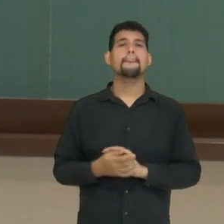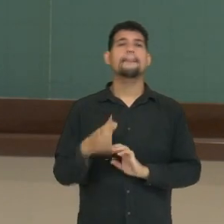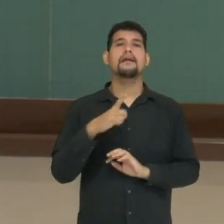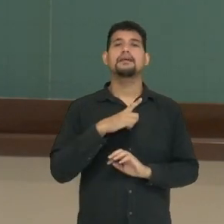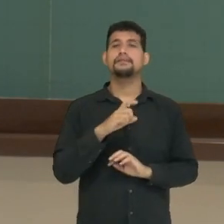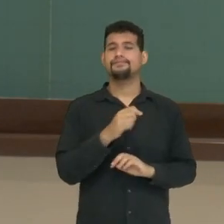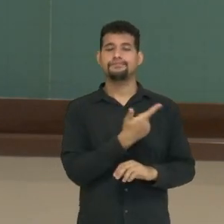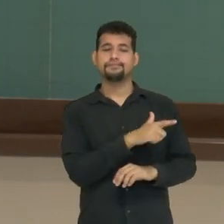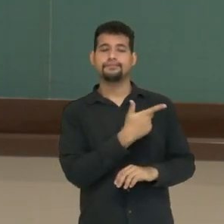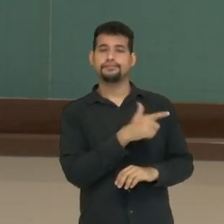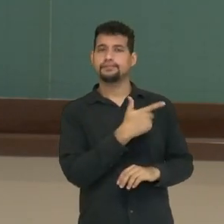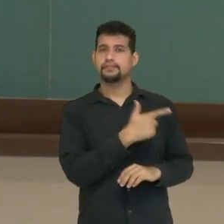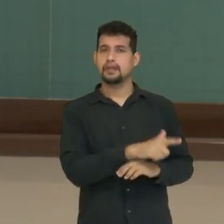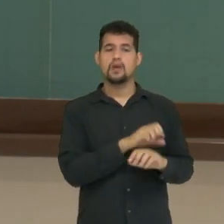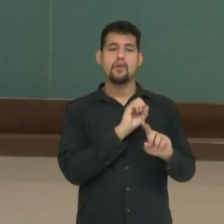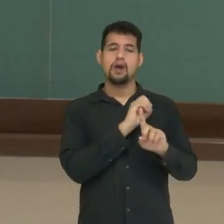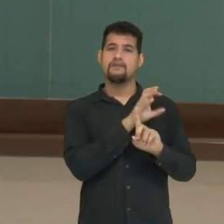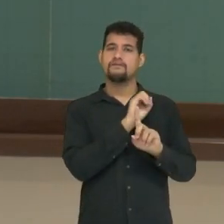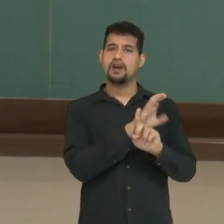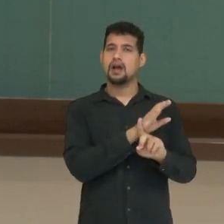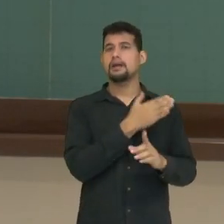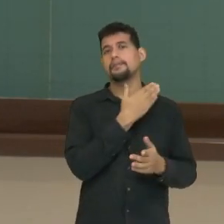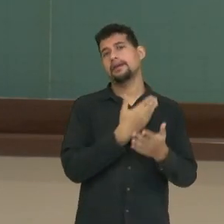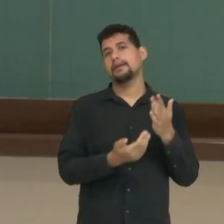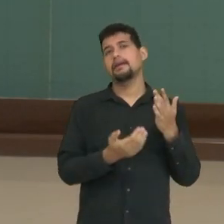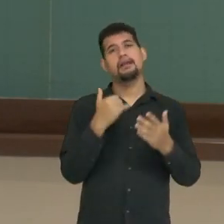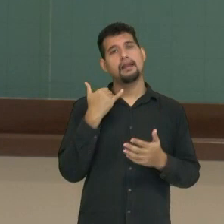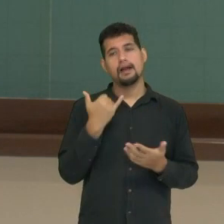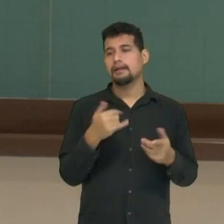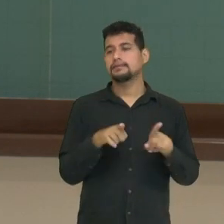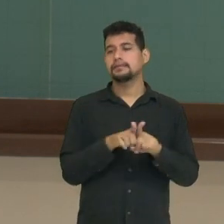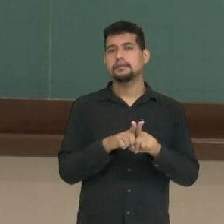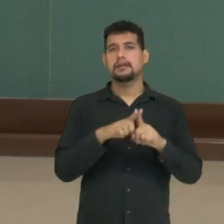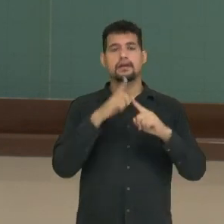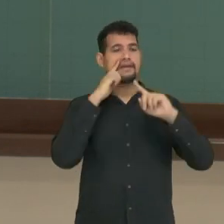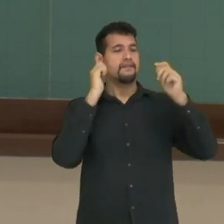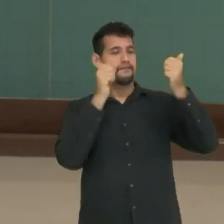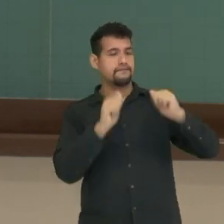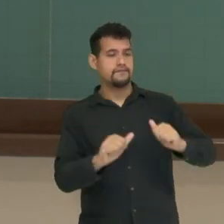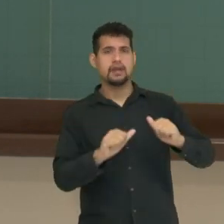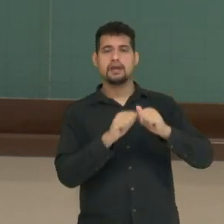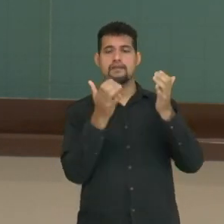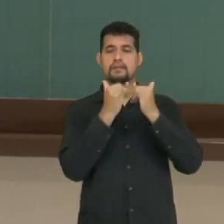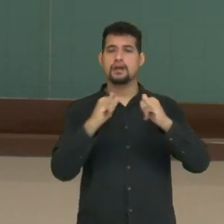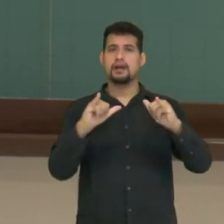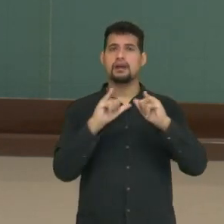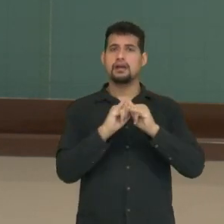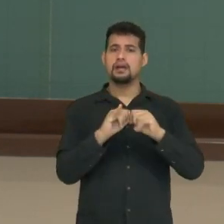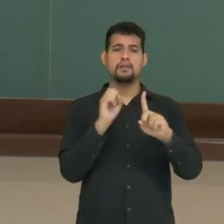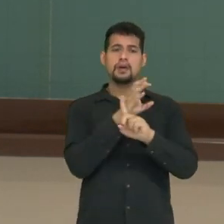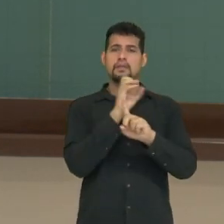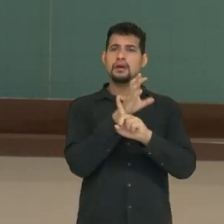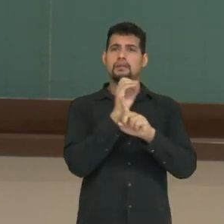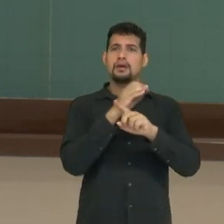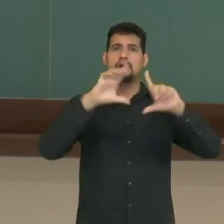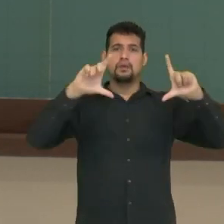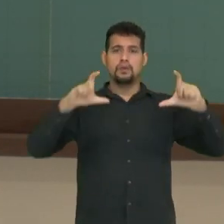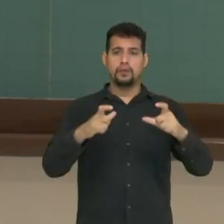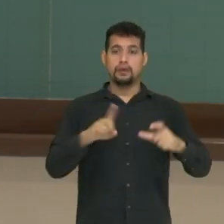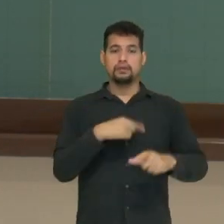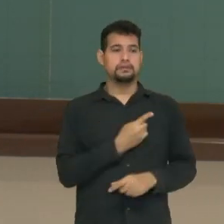sem Wi-Fi, perder a cobertura do telefone celular, ver a nossa conexão de dados reduzidas a um traço nos